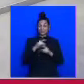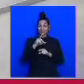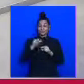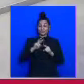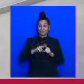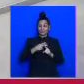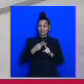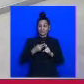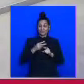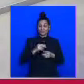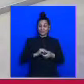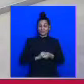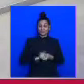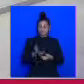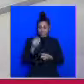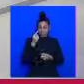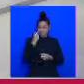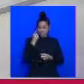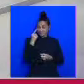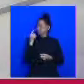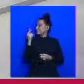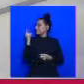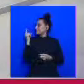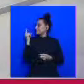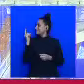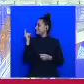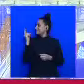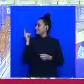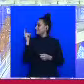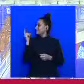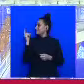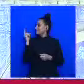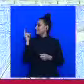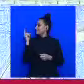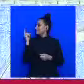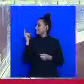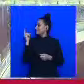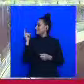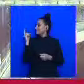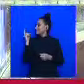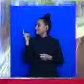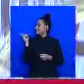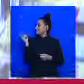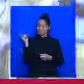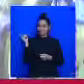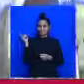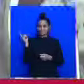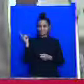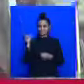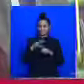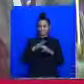da dupla Sena. Vamos lá? Bolas posicionadas. Valendo.